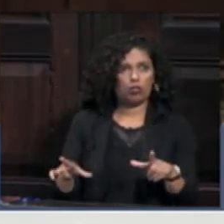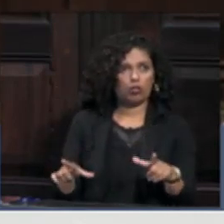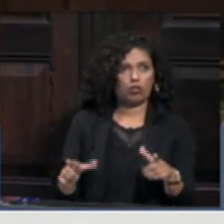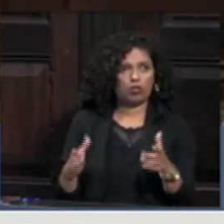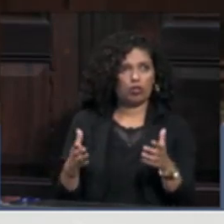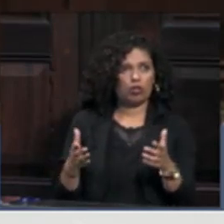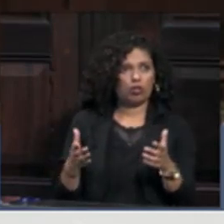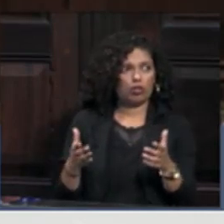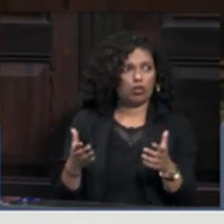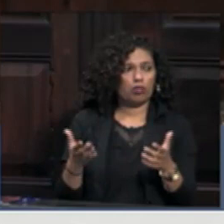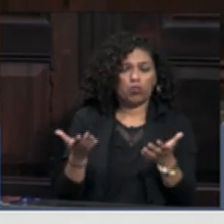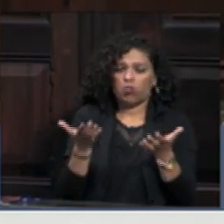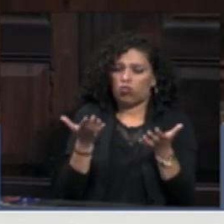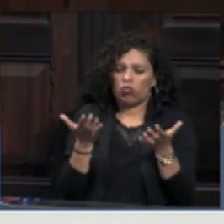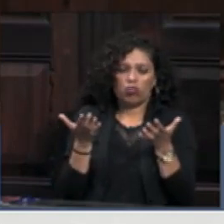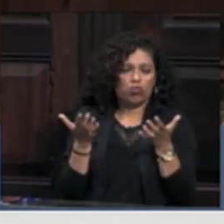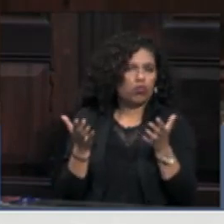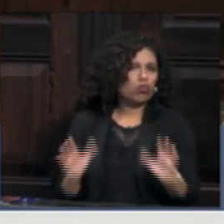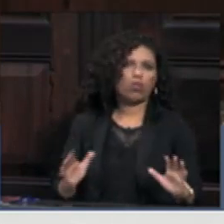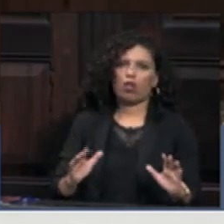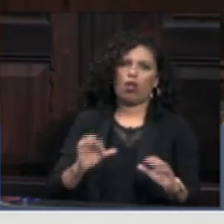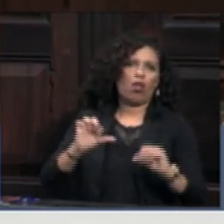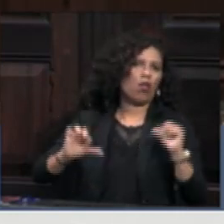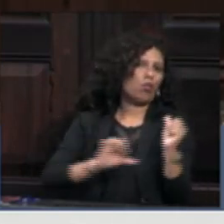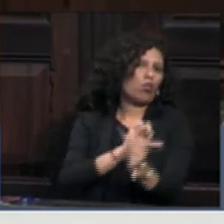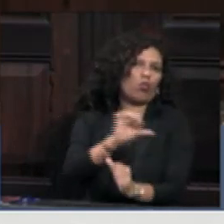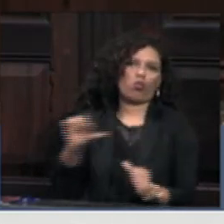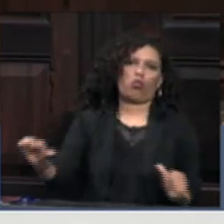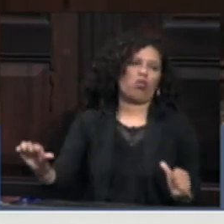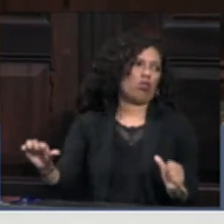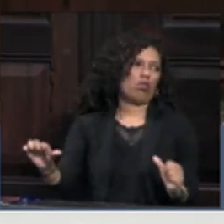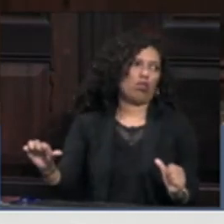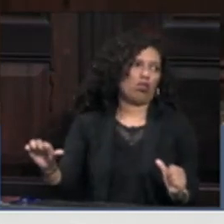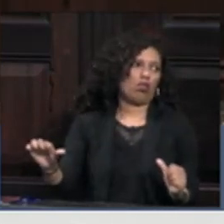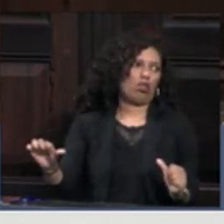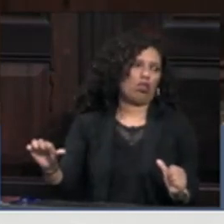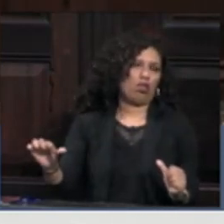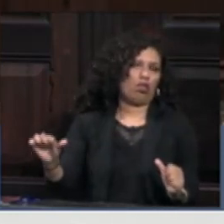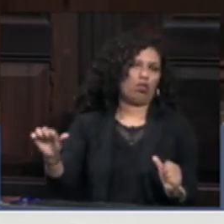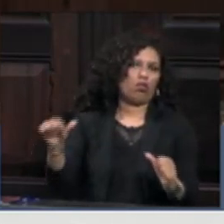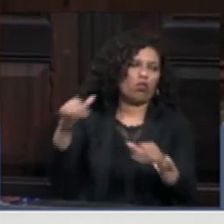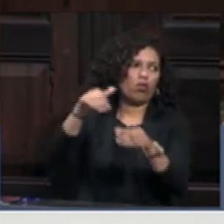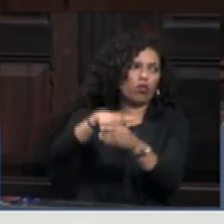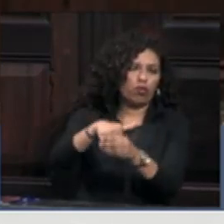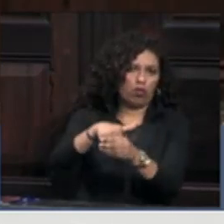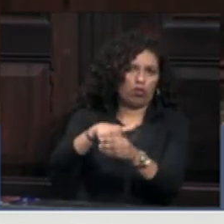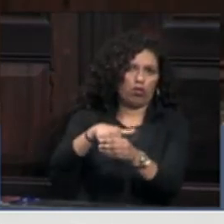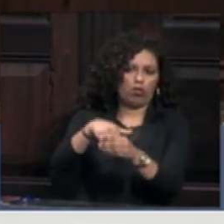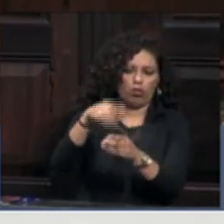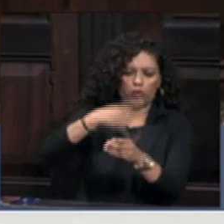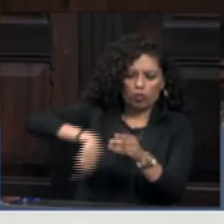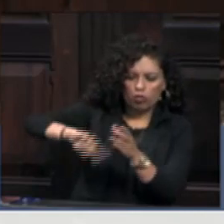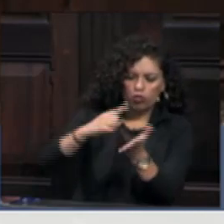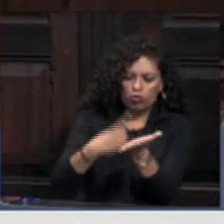não quer descumprir com a palavra assumida, com o voto dado antes da eleição.